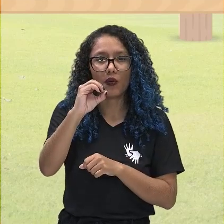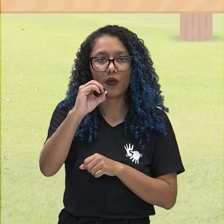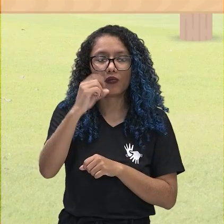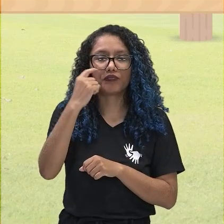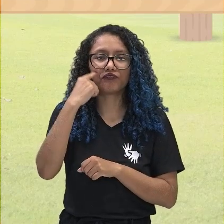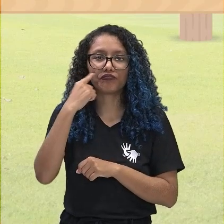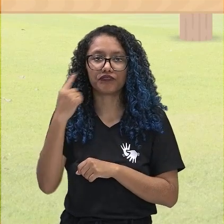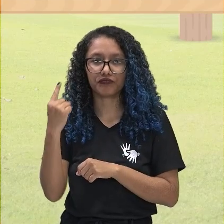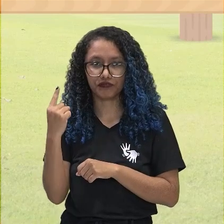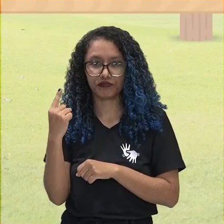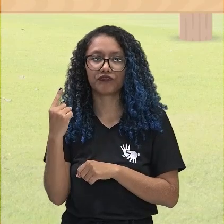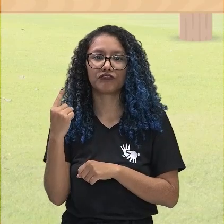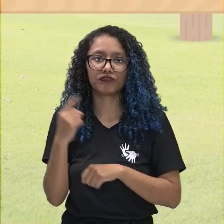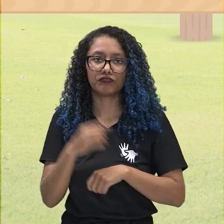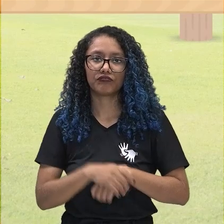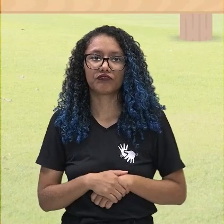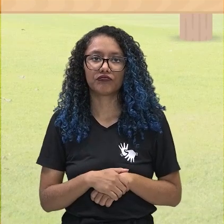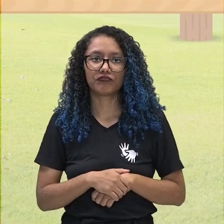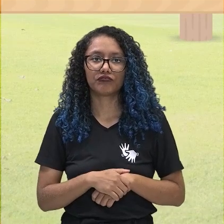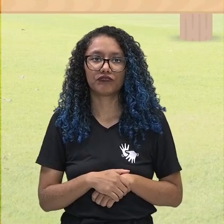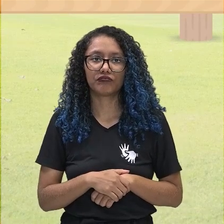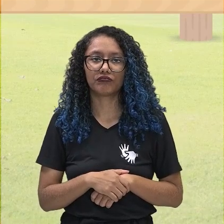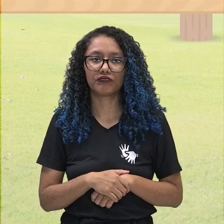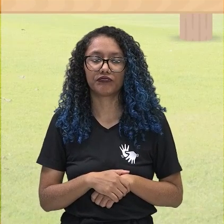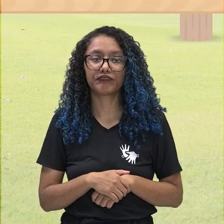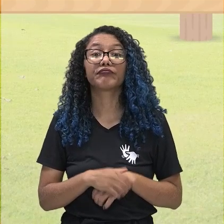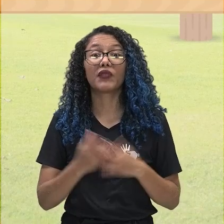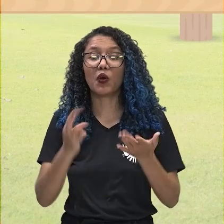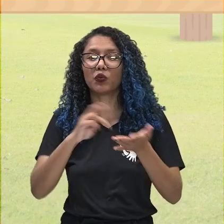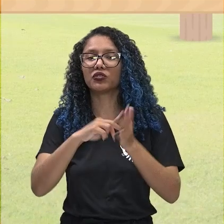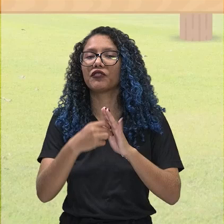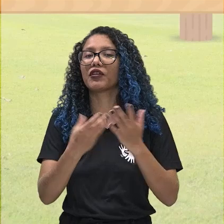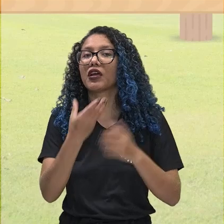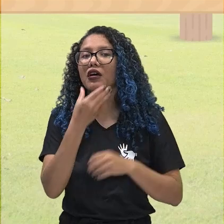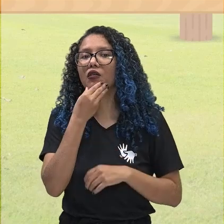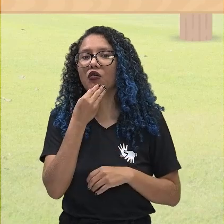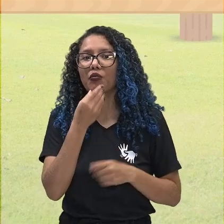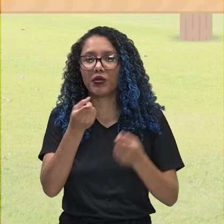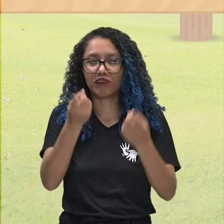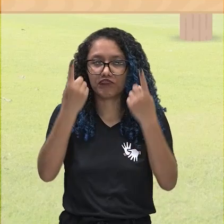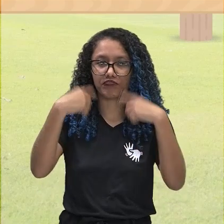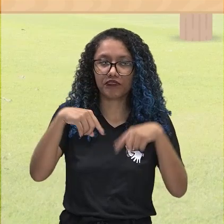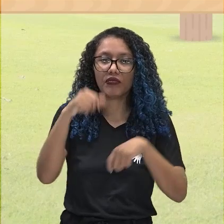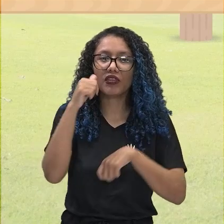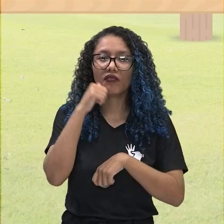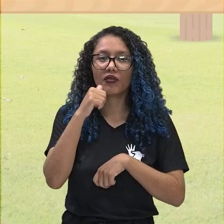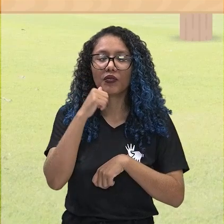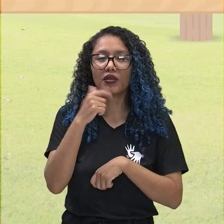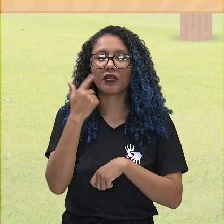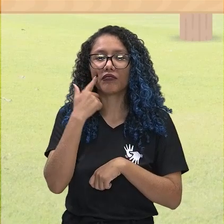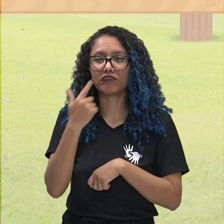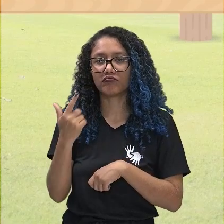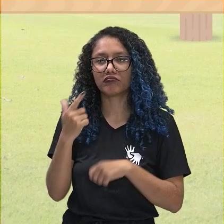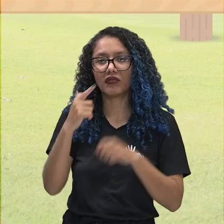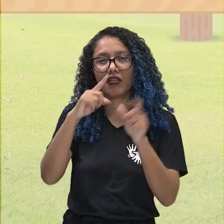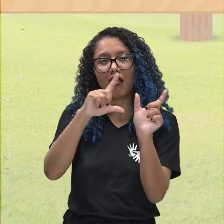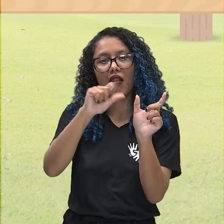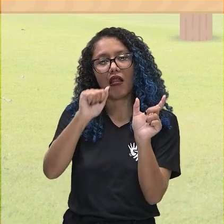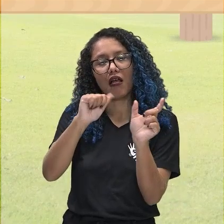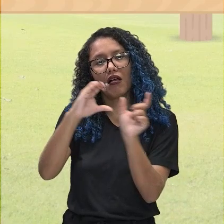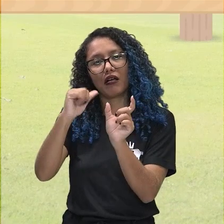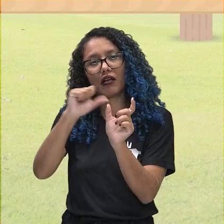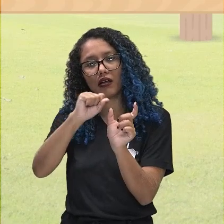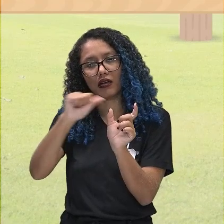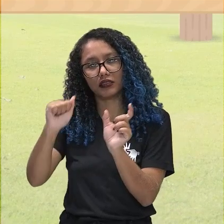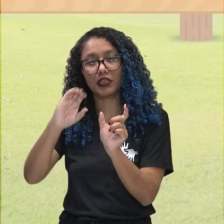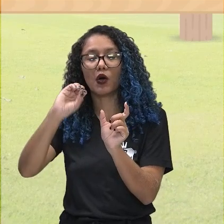destacado? Então, ela é masculina. Feminino, la casa ou la comida. De uma forma